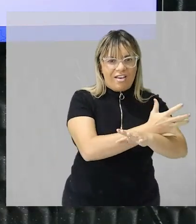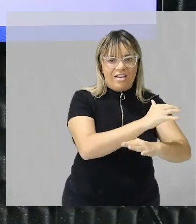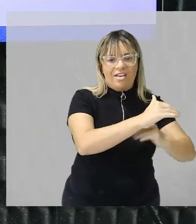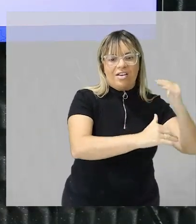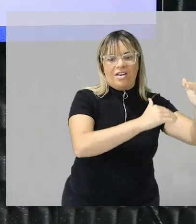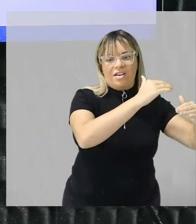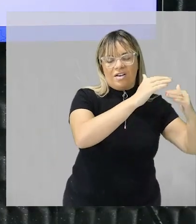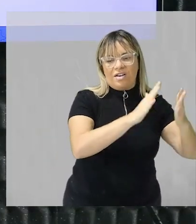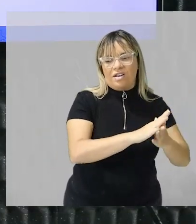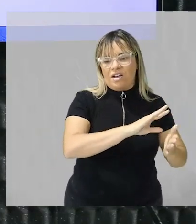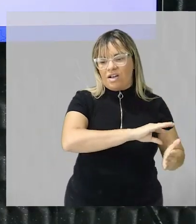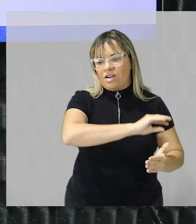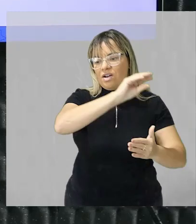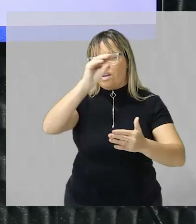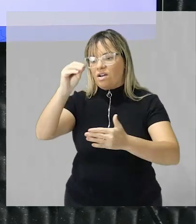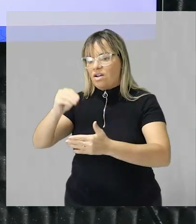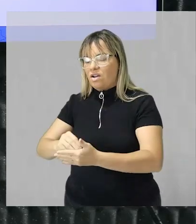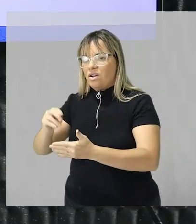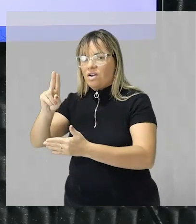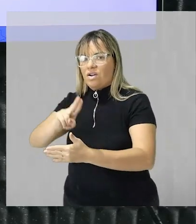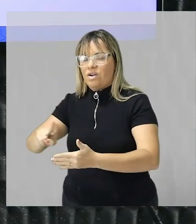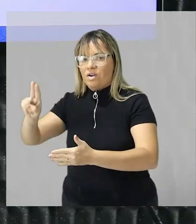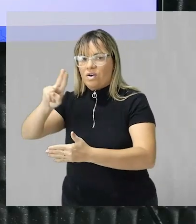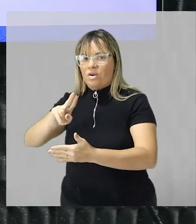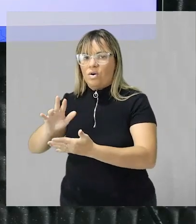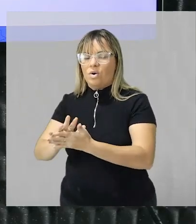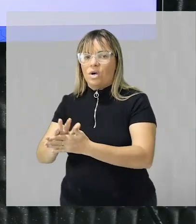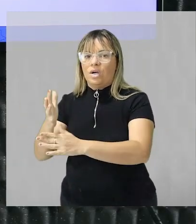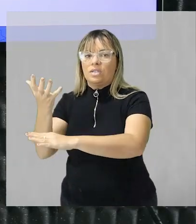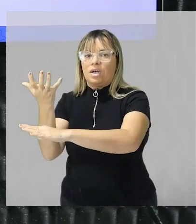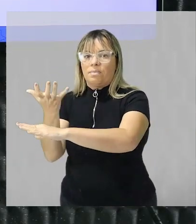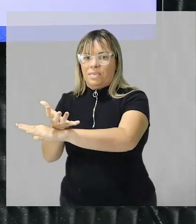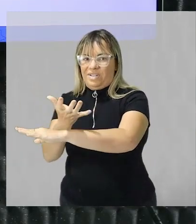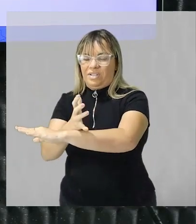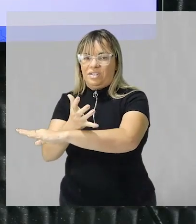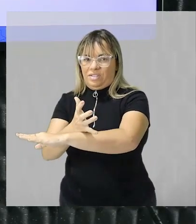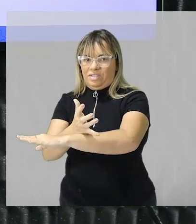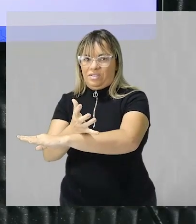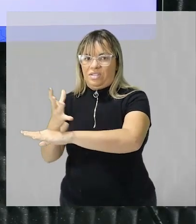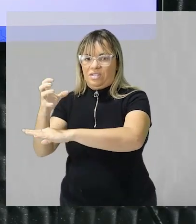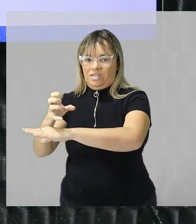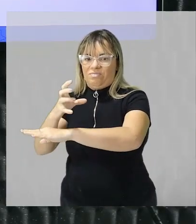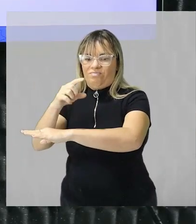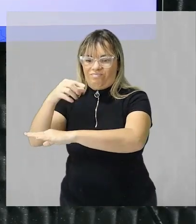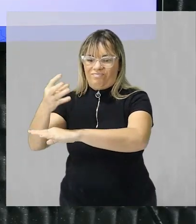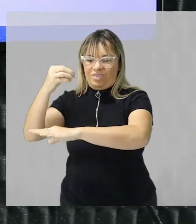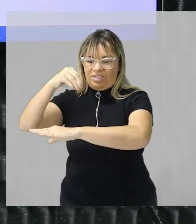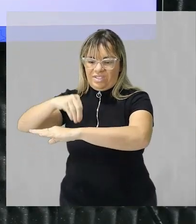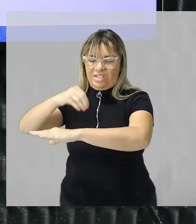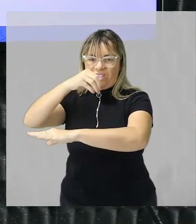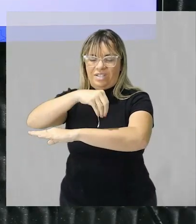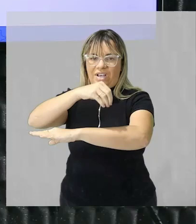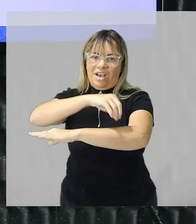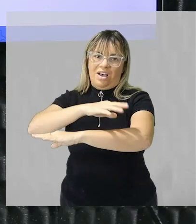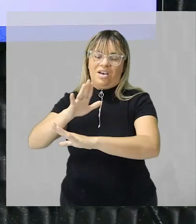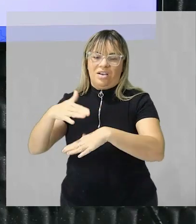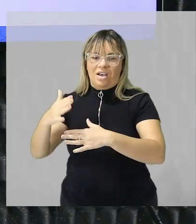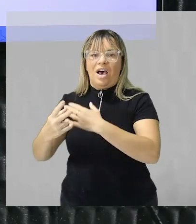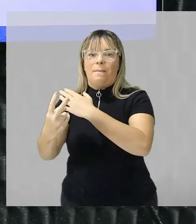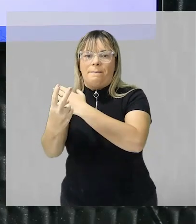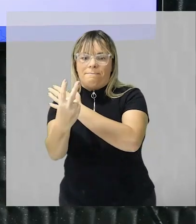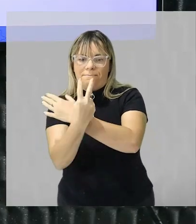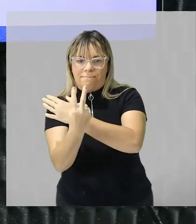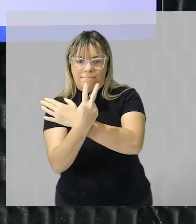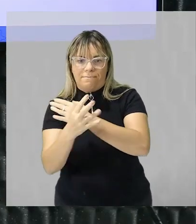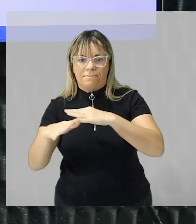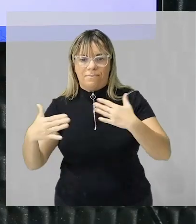gene na planta de interesse econômico, né, porque nós tínhamos ali na plantação a erva daninha é uma erva